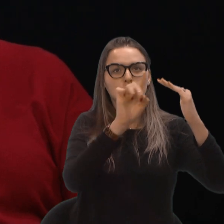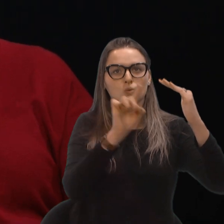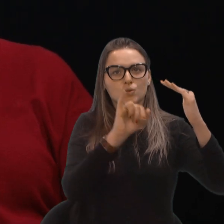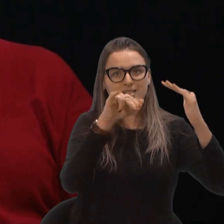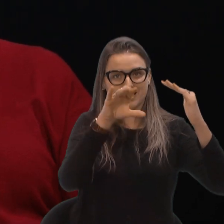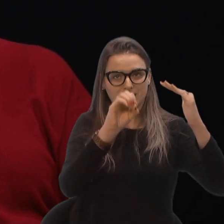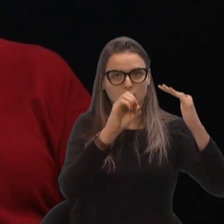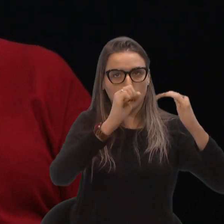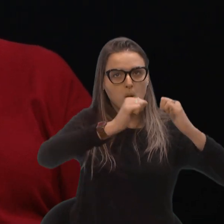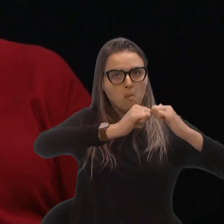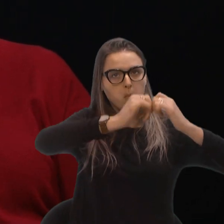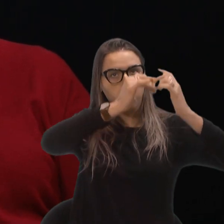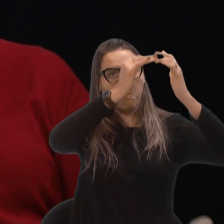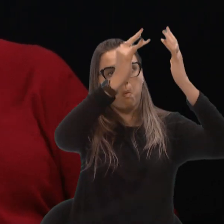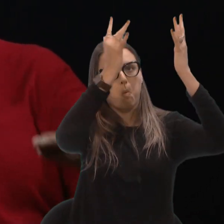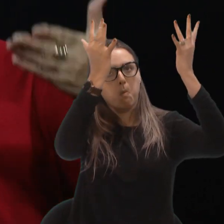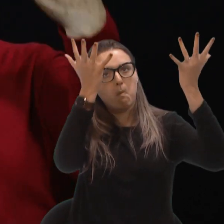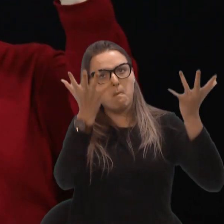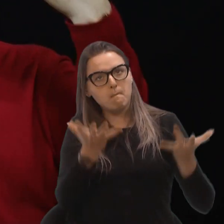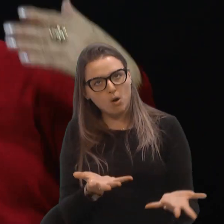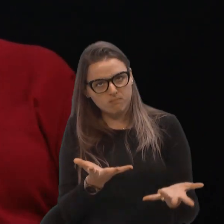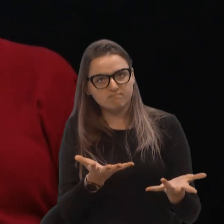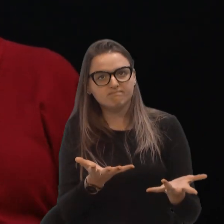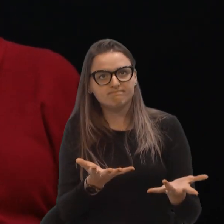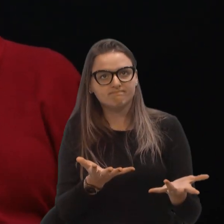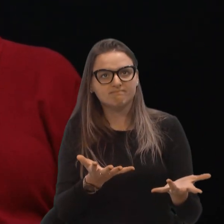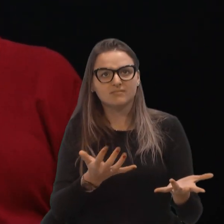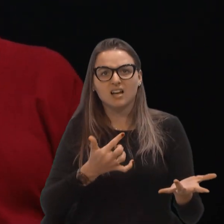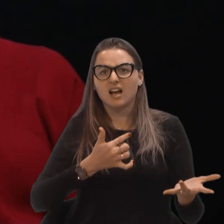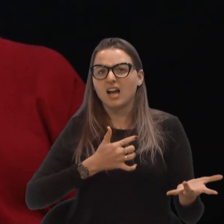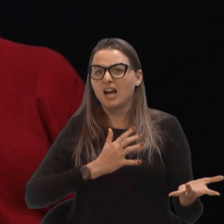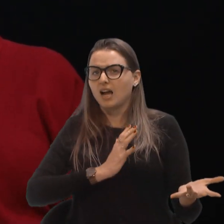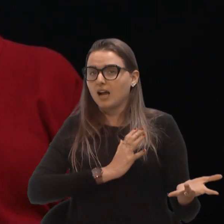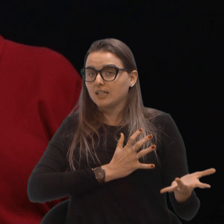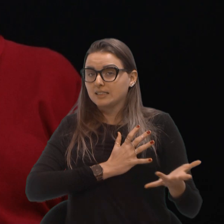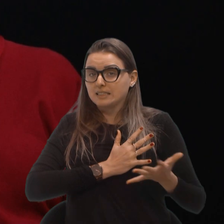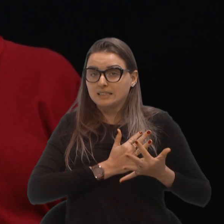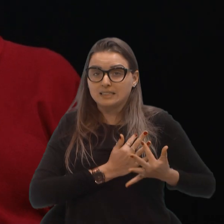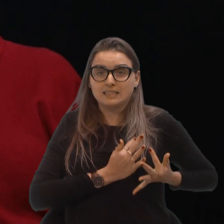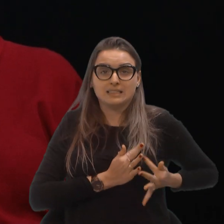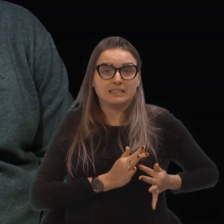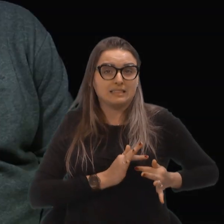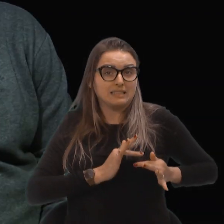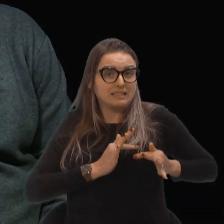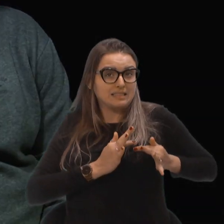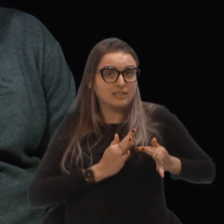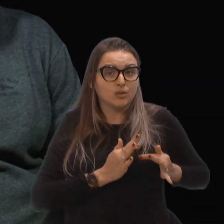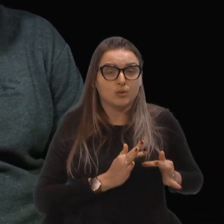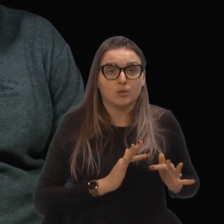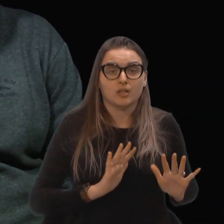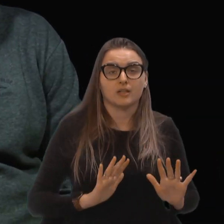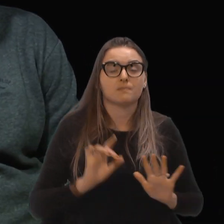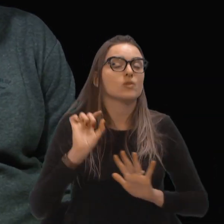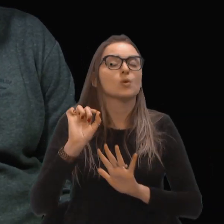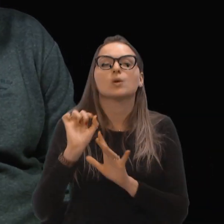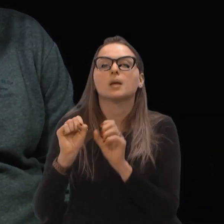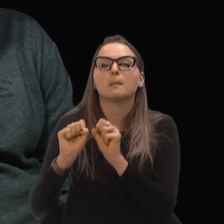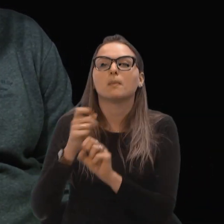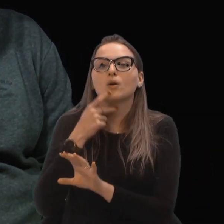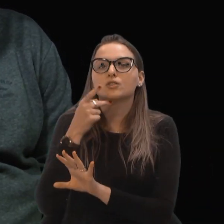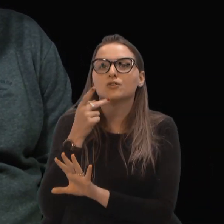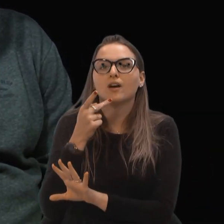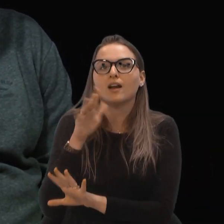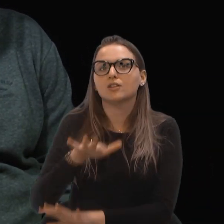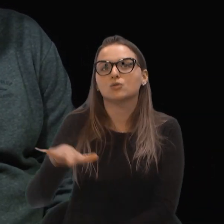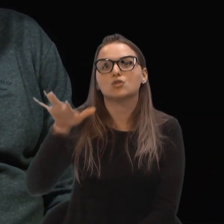zinco levantou e veio abaixo. Doeu meu coração. O que de fato a gente poderia dizer